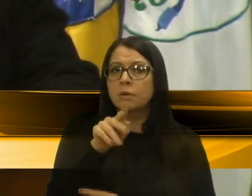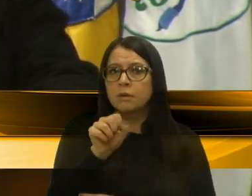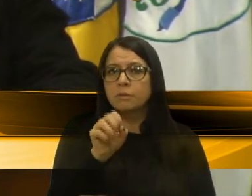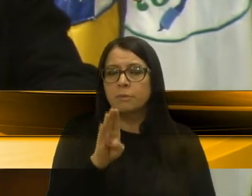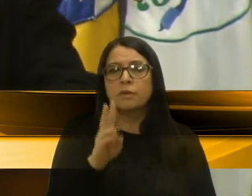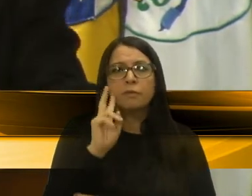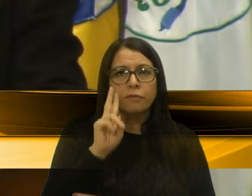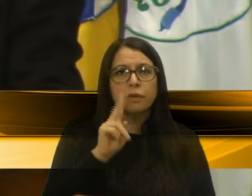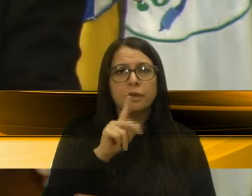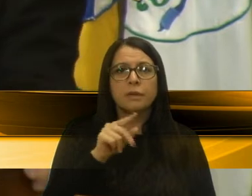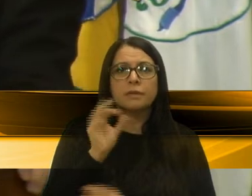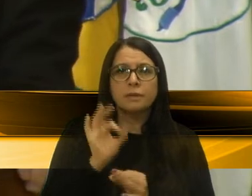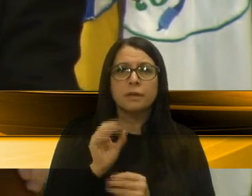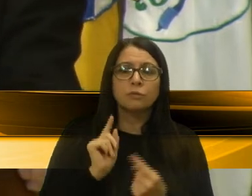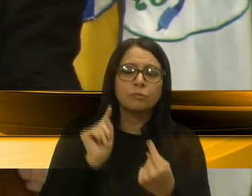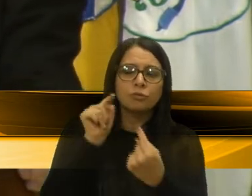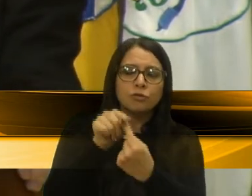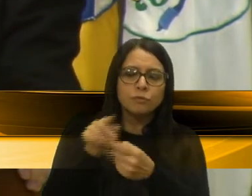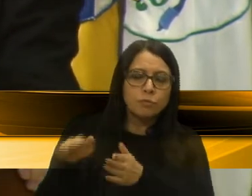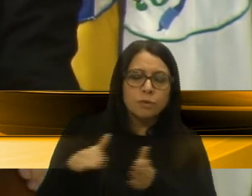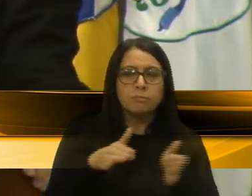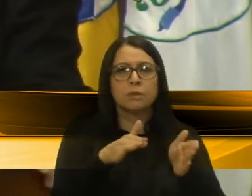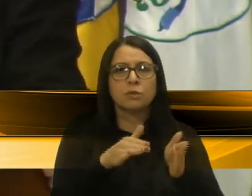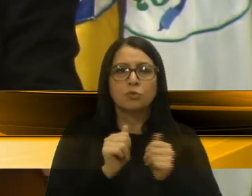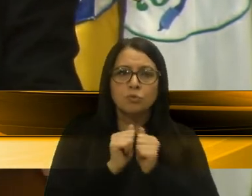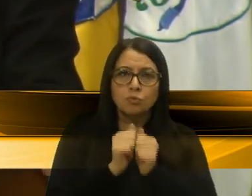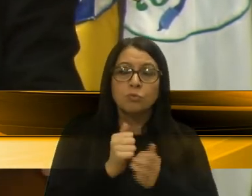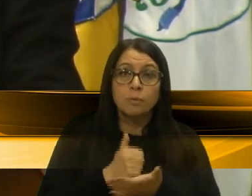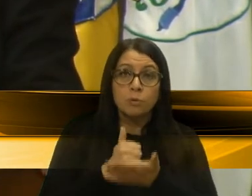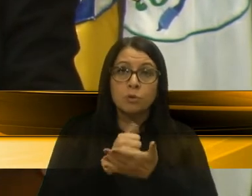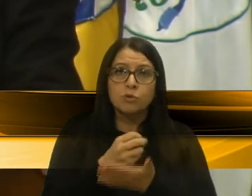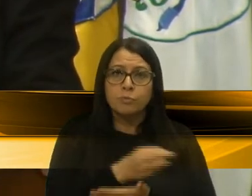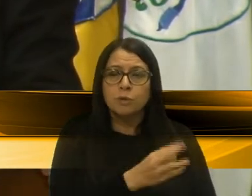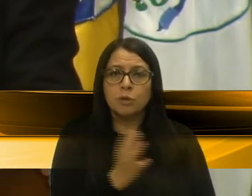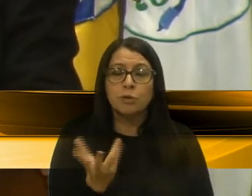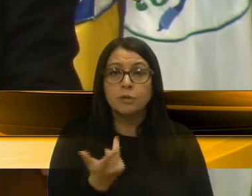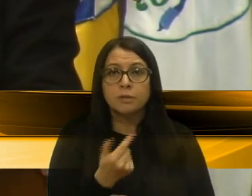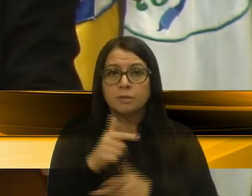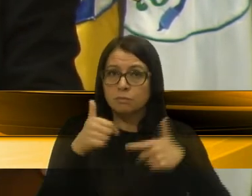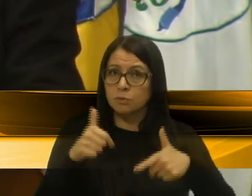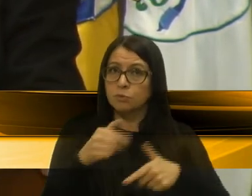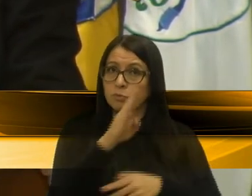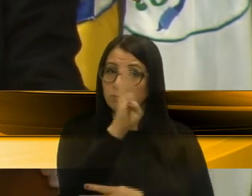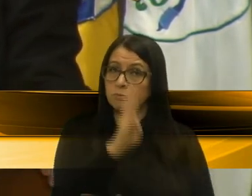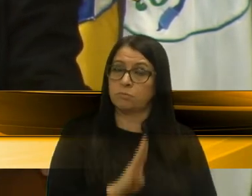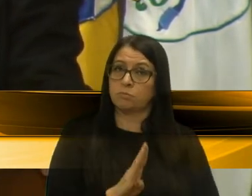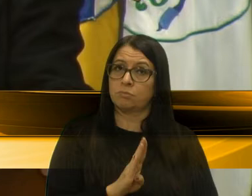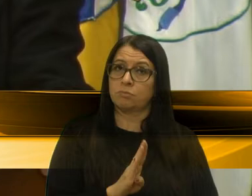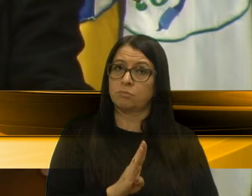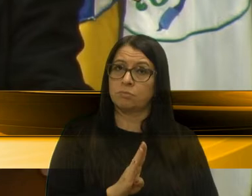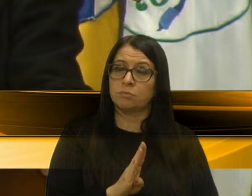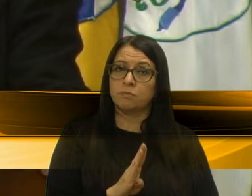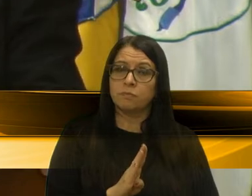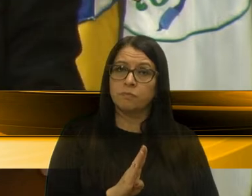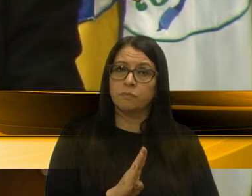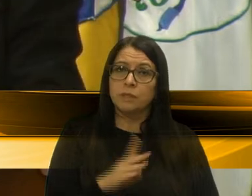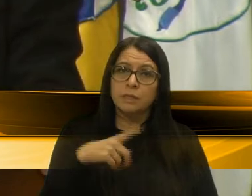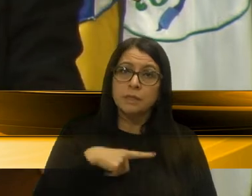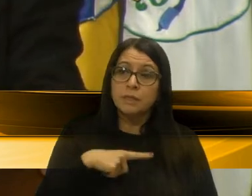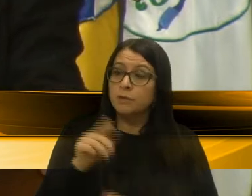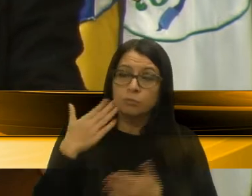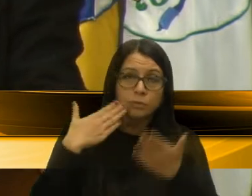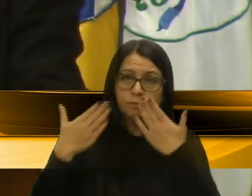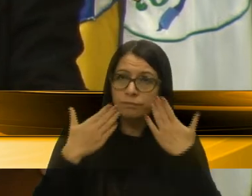busca o seu caminho de estar ao lado de milhões e milhões de trabalhadores brasileiros que serão, sem